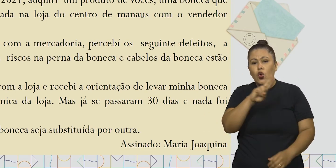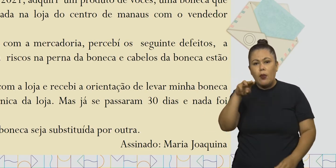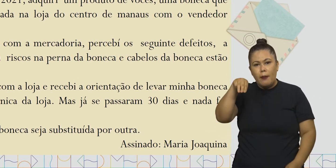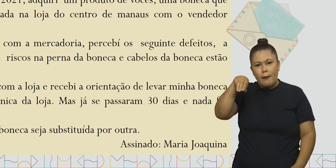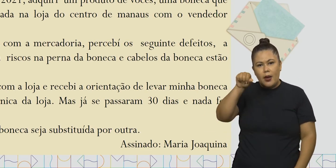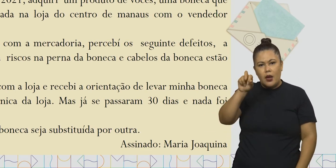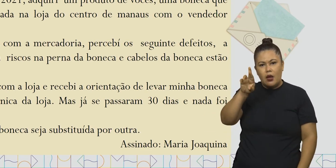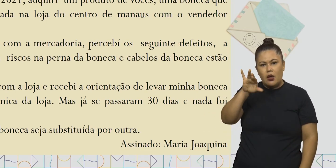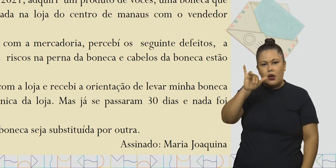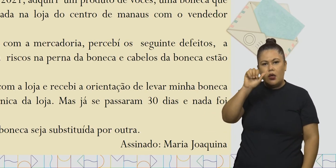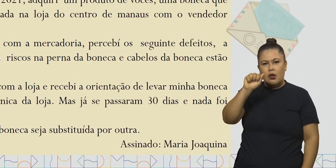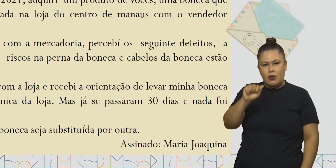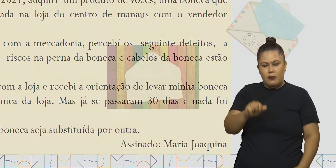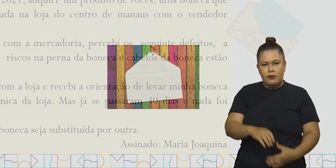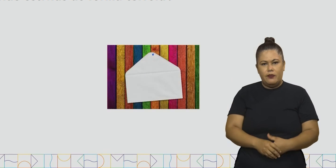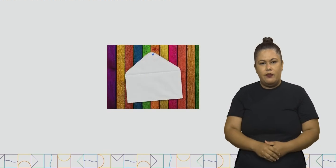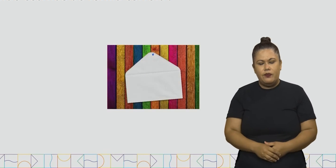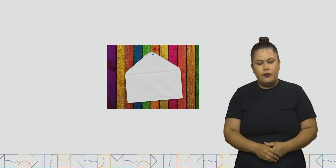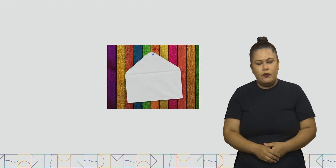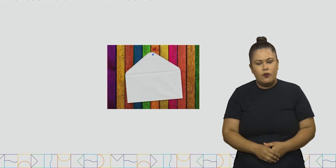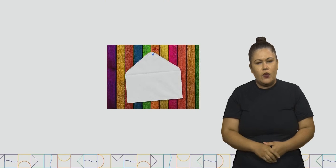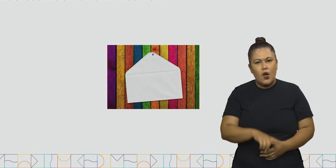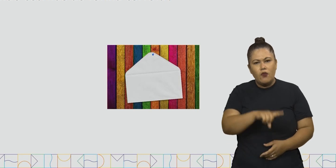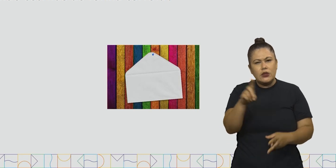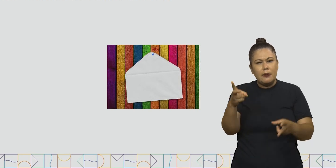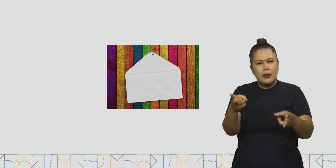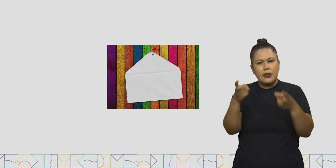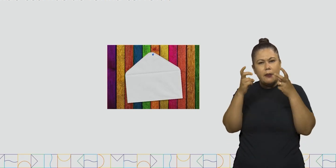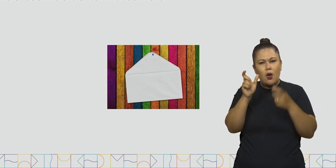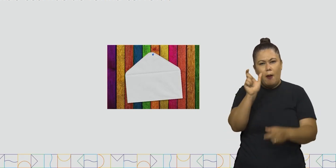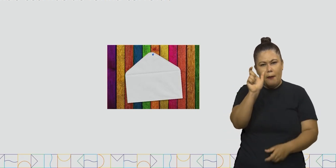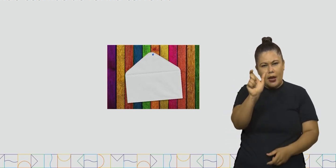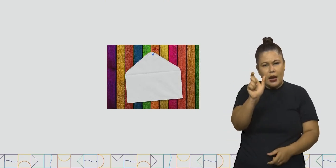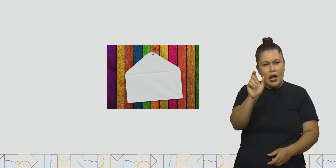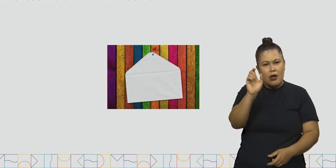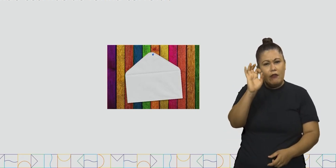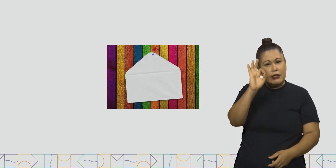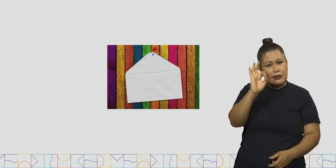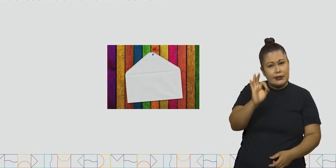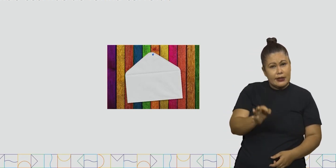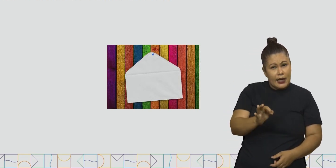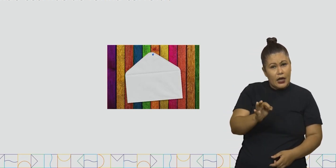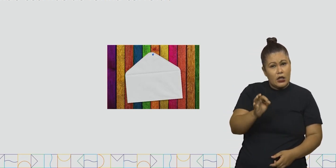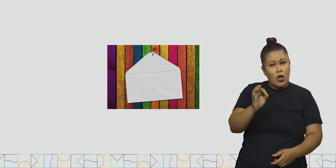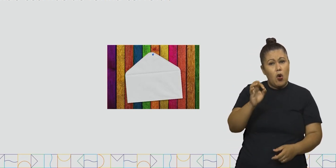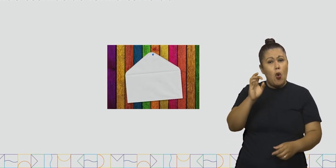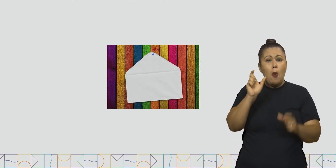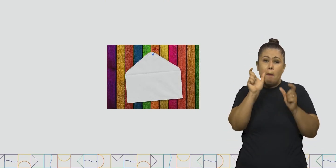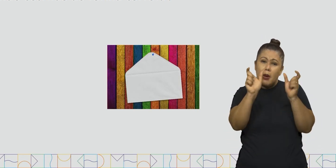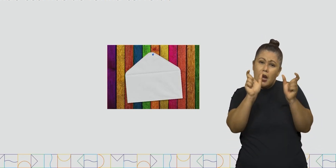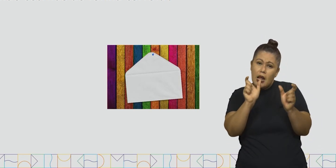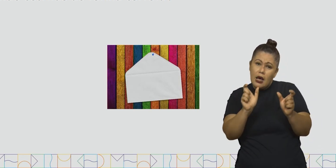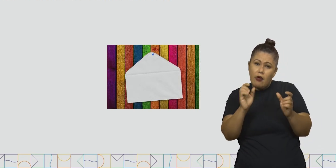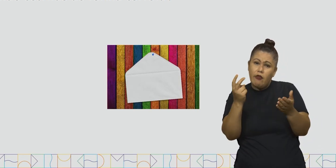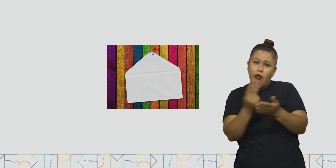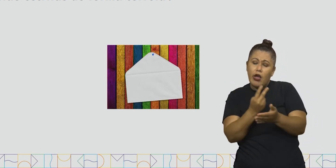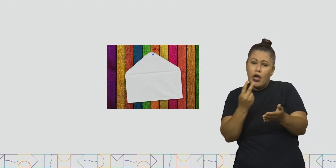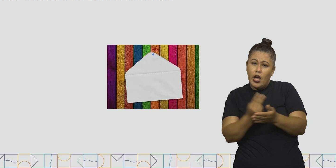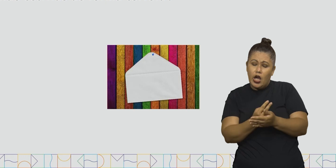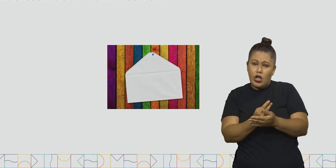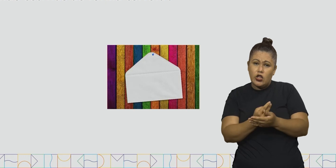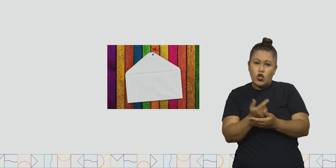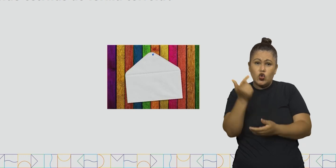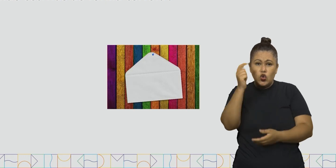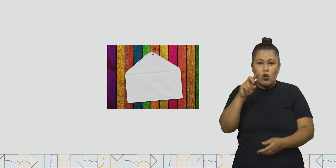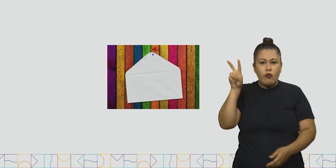Assinado Maria Joaquina. As palavras estão escritas de forma correta? Vamos aí